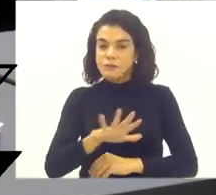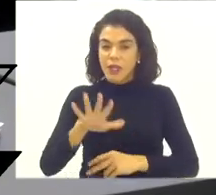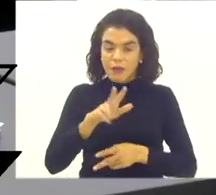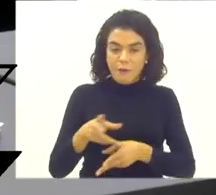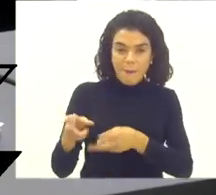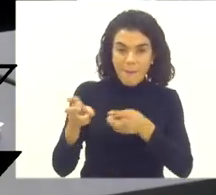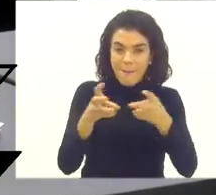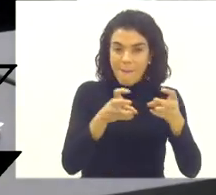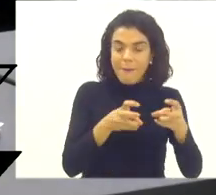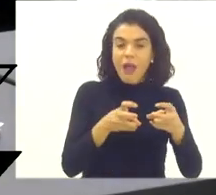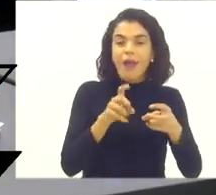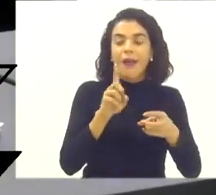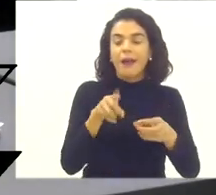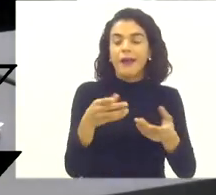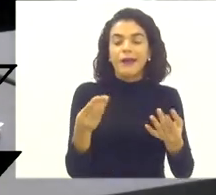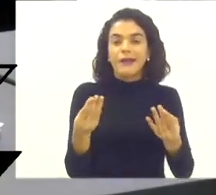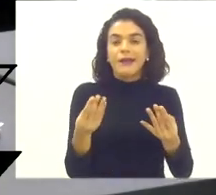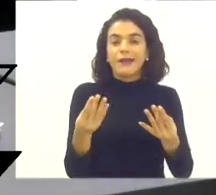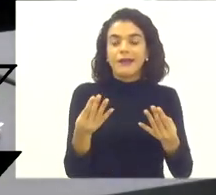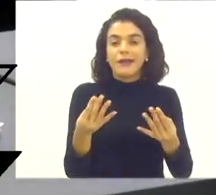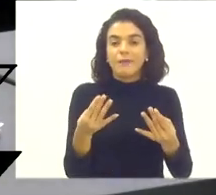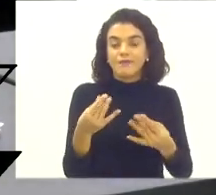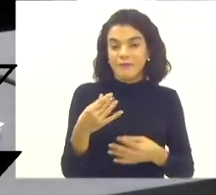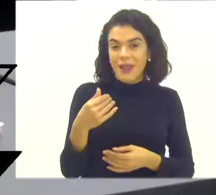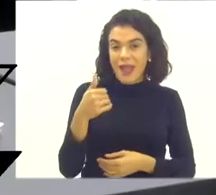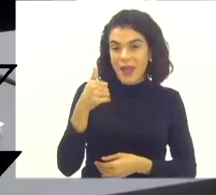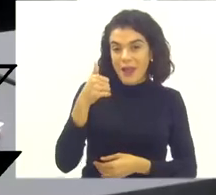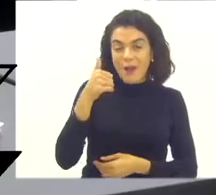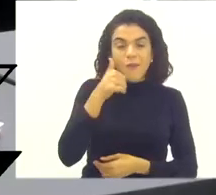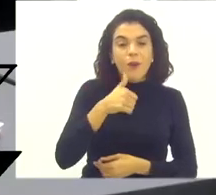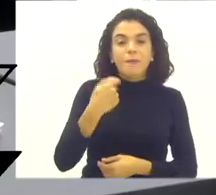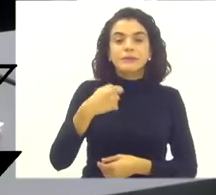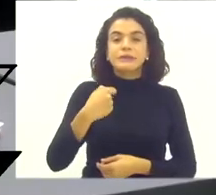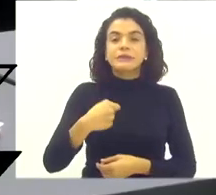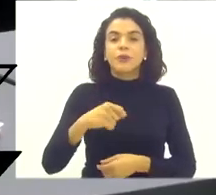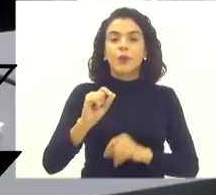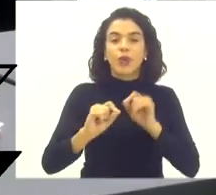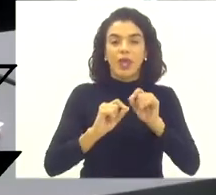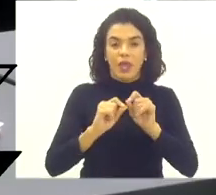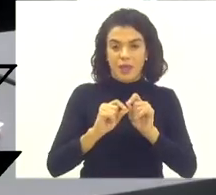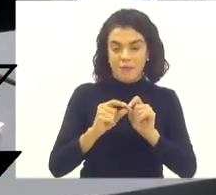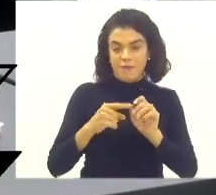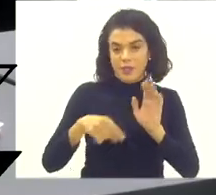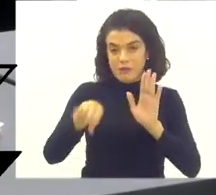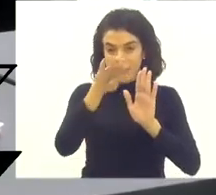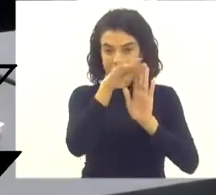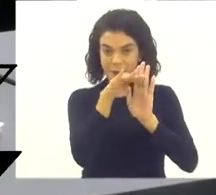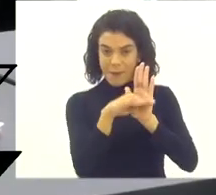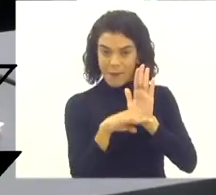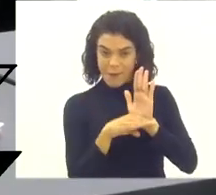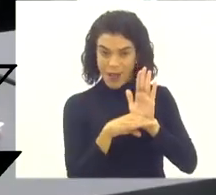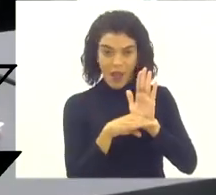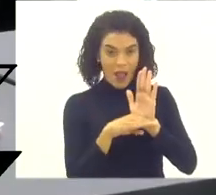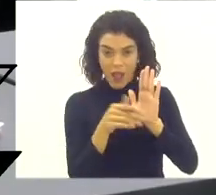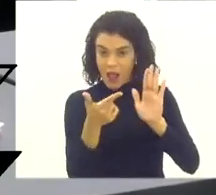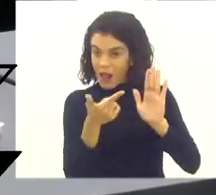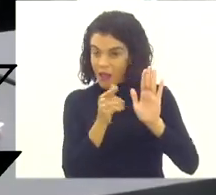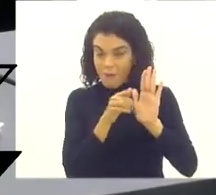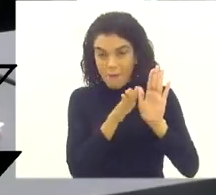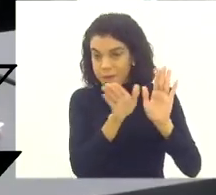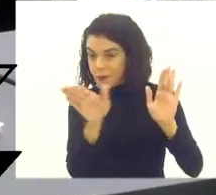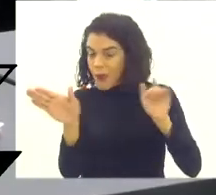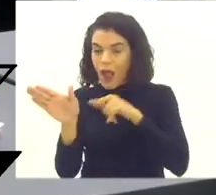mulher que é o a ideia né a mulher precisa estar dentro de uma modelagem ela fora disso ela não